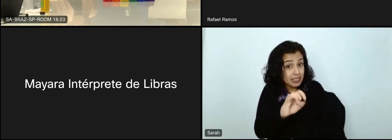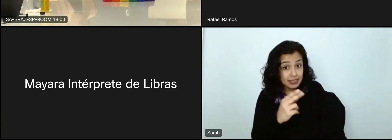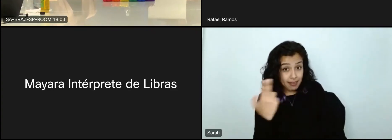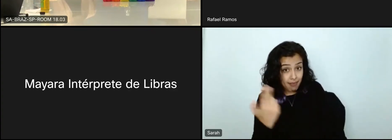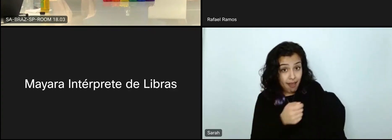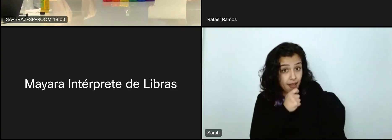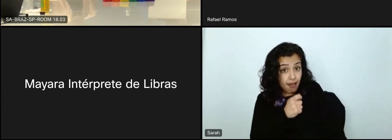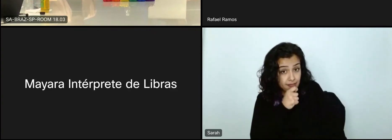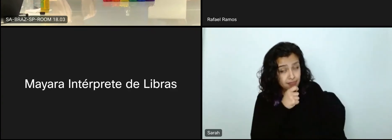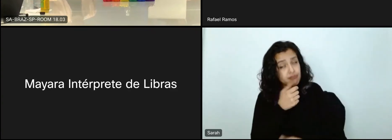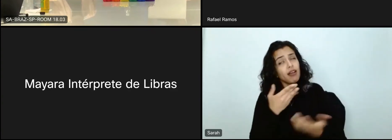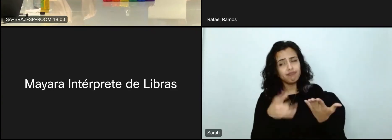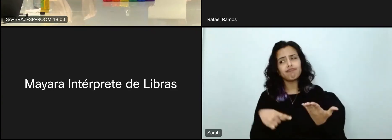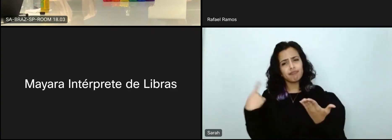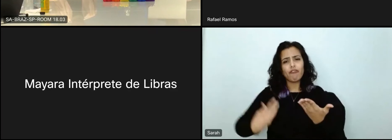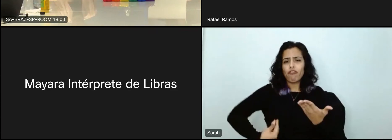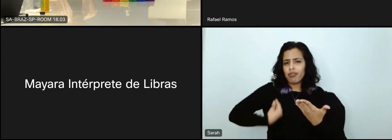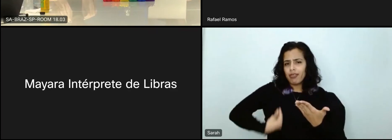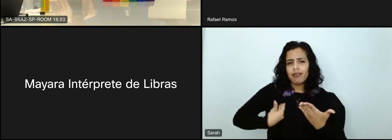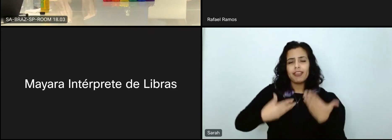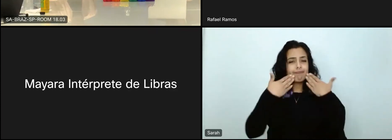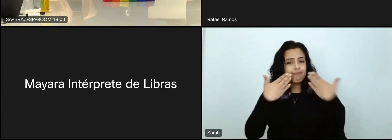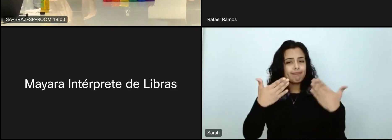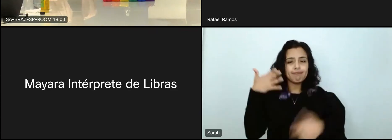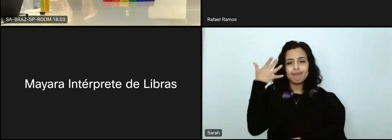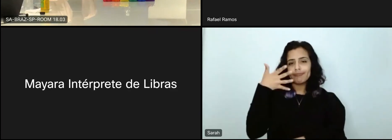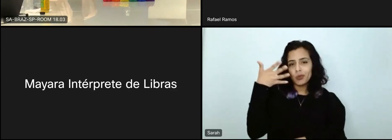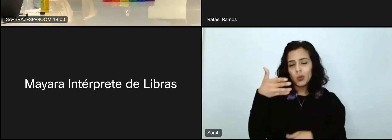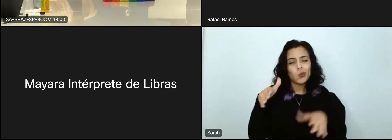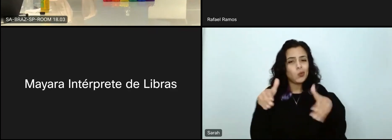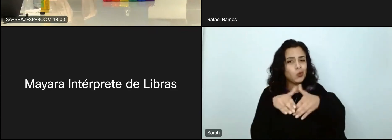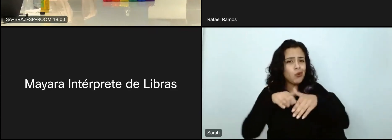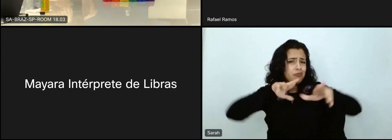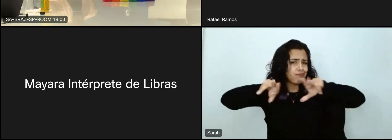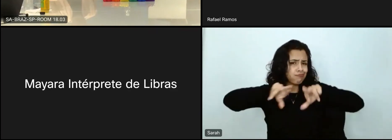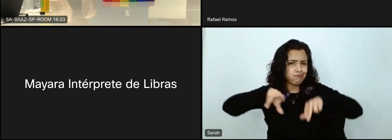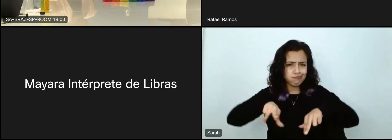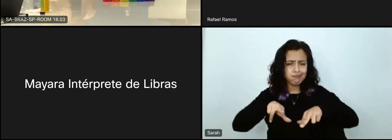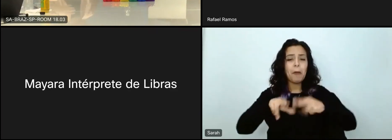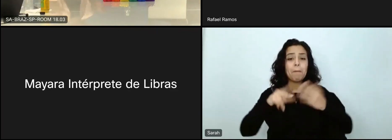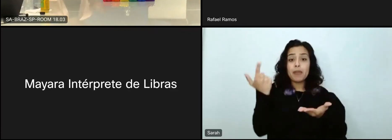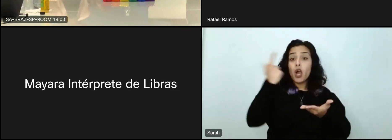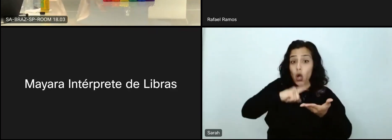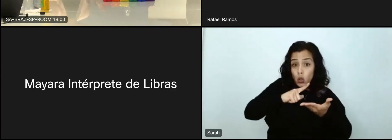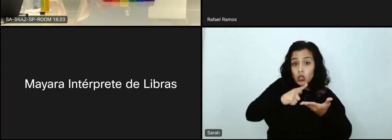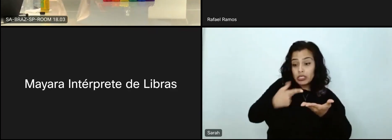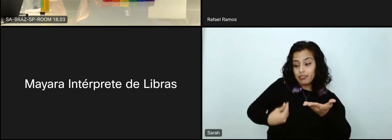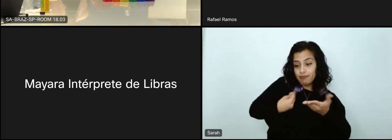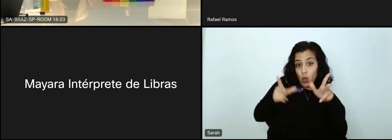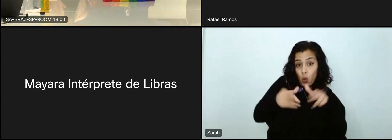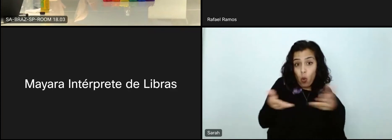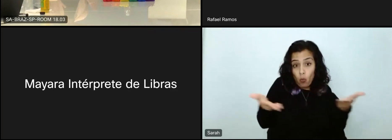nesses painéis, estaremos nos grupos. O meu sonho é que não exista grupo de diversidade, não existam painéis como esse, porque simplesmente